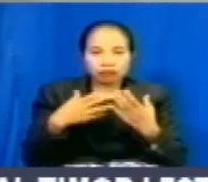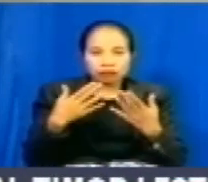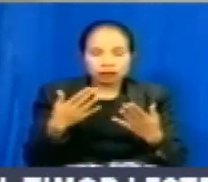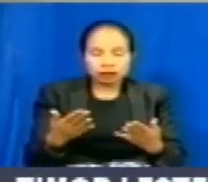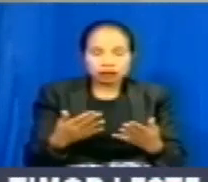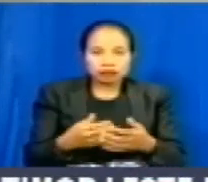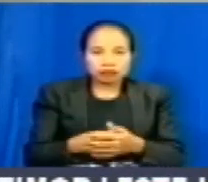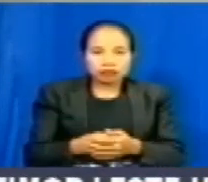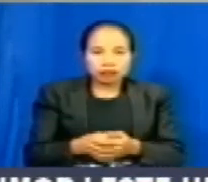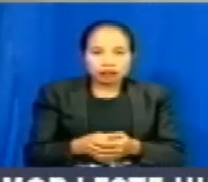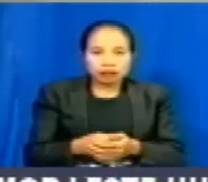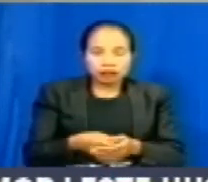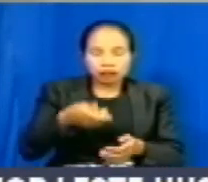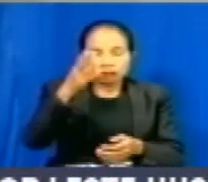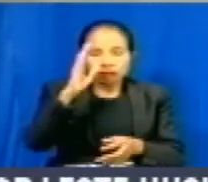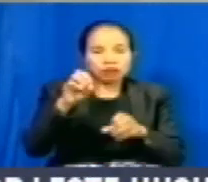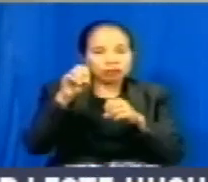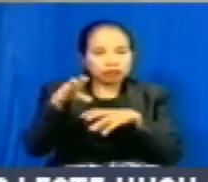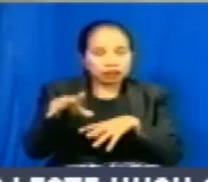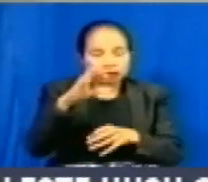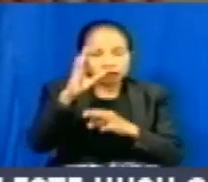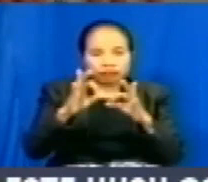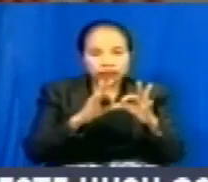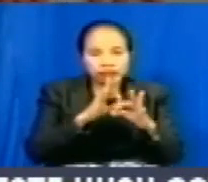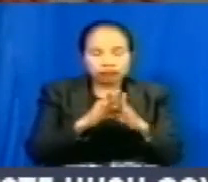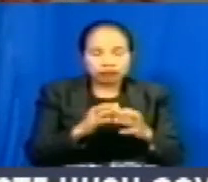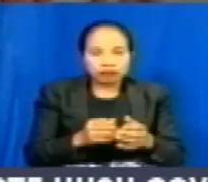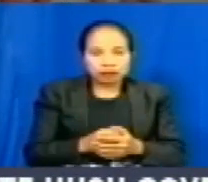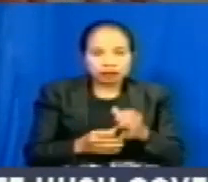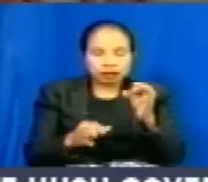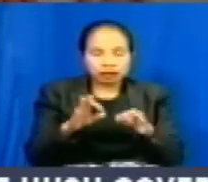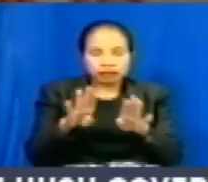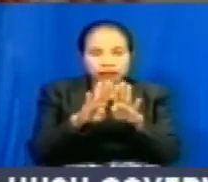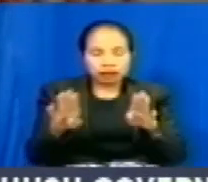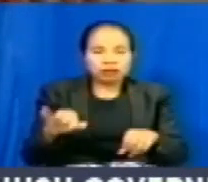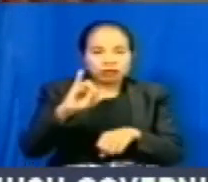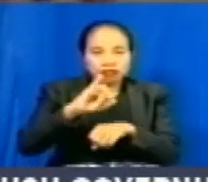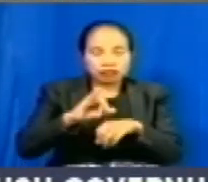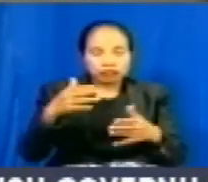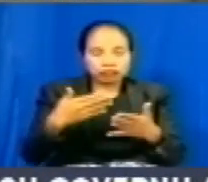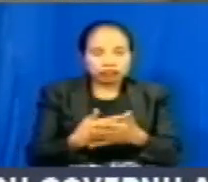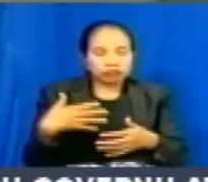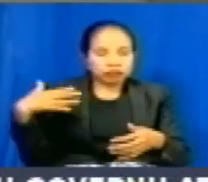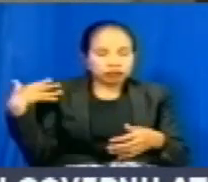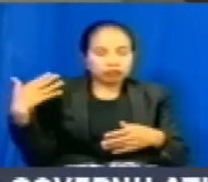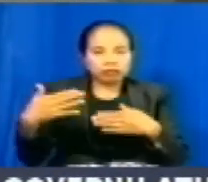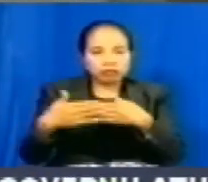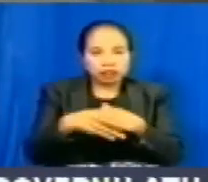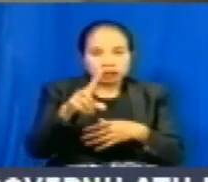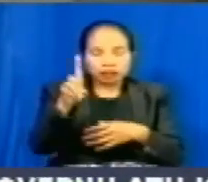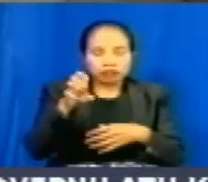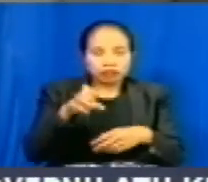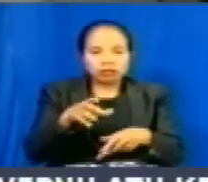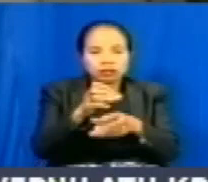Allah mengatakan, punya konfiansi, kalau malam kiri kita ini. Além de inaugura capela Fon, foi ensaio basic atus ida,